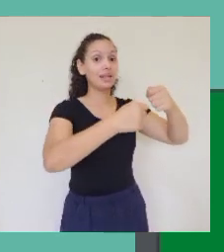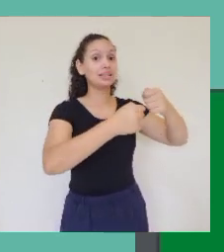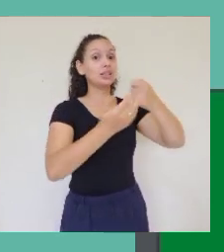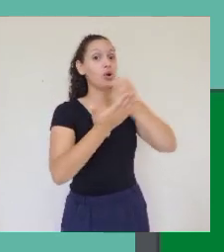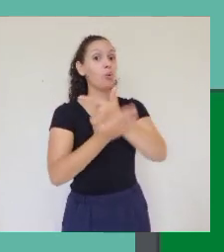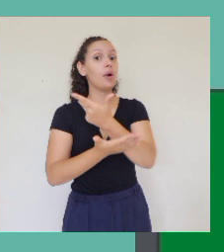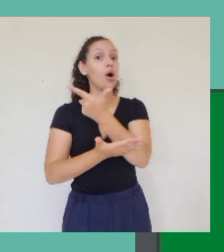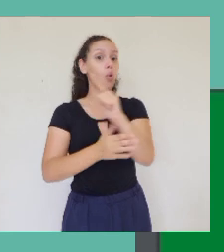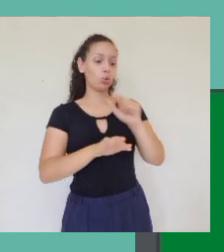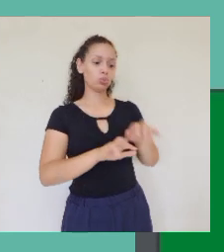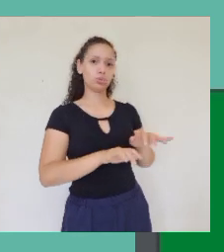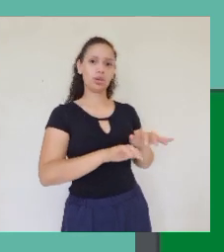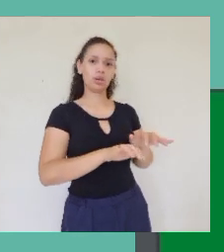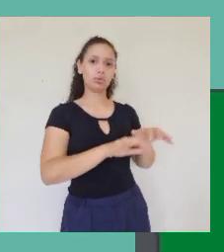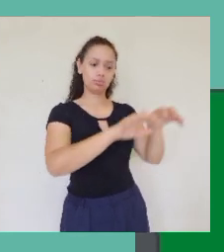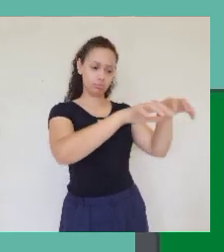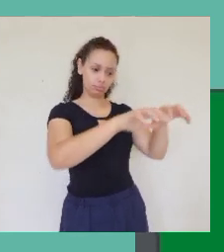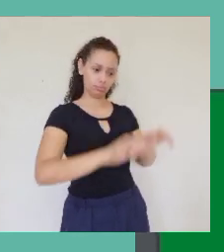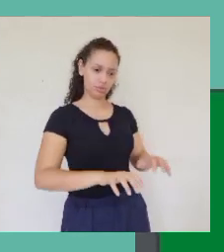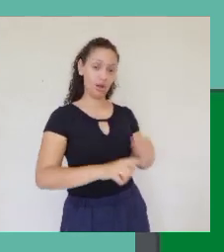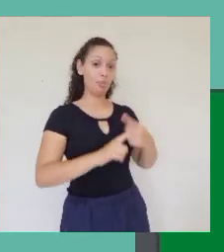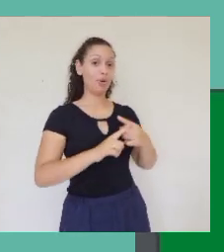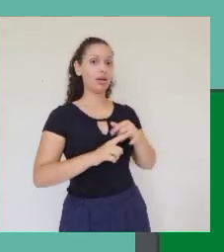assim, tá?